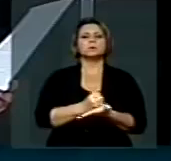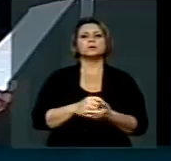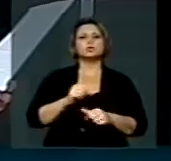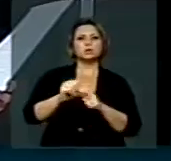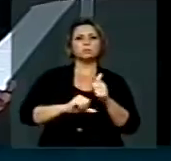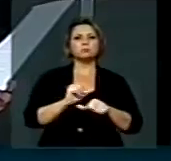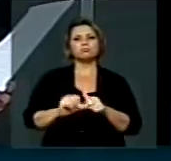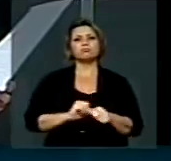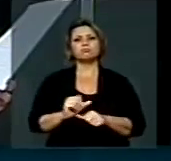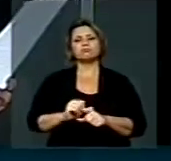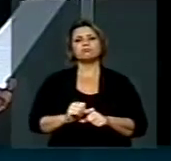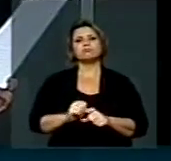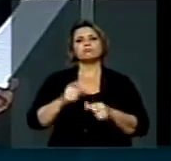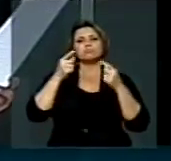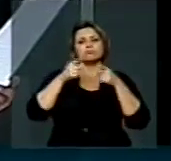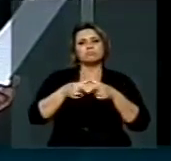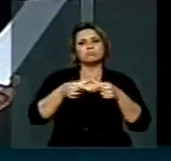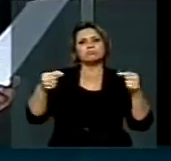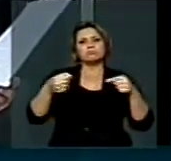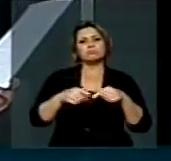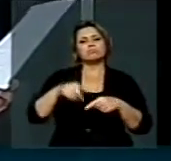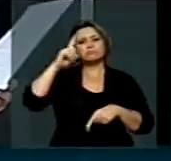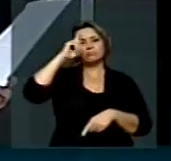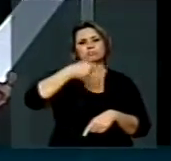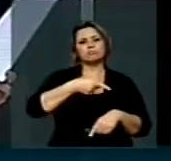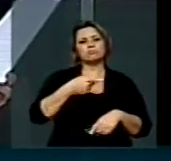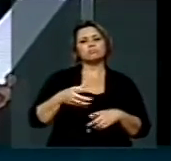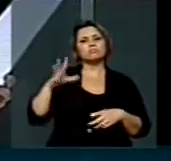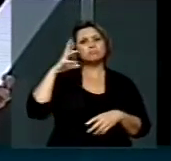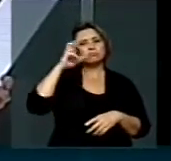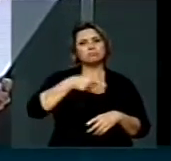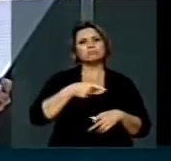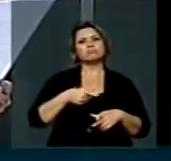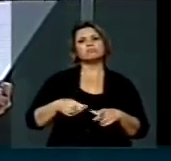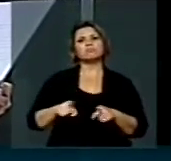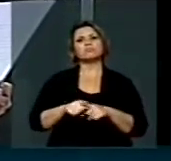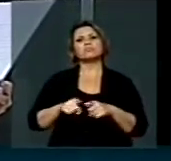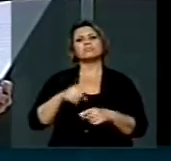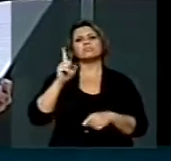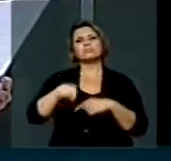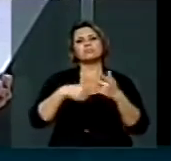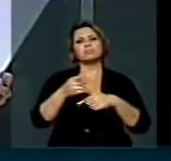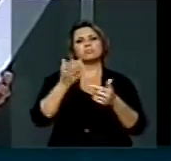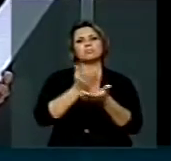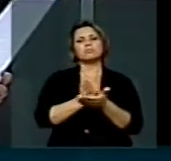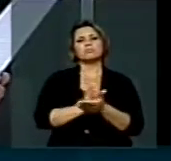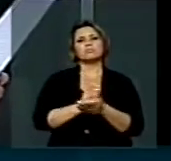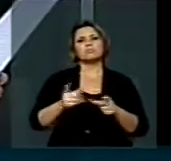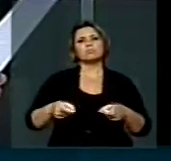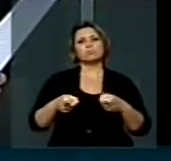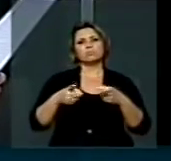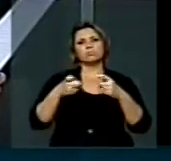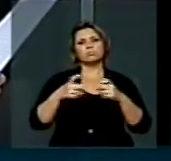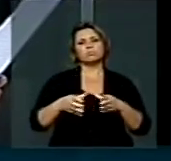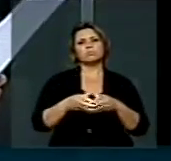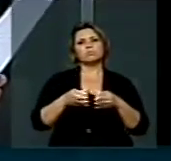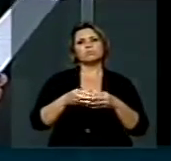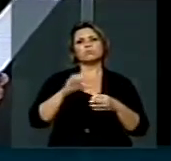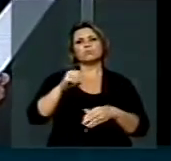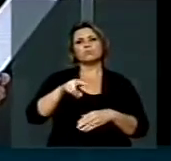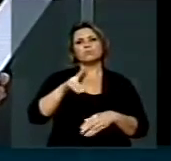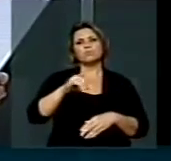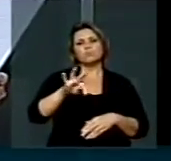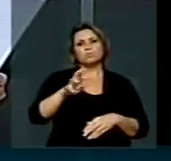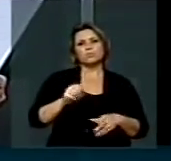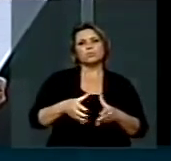passa ao Japão a soberania de Taiwan. Após a derrota na Guerra Civil Chinesa para o Partido